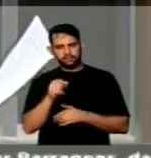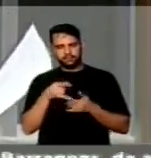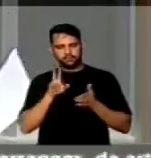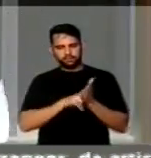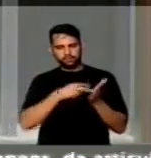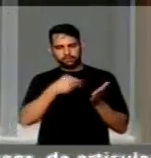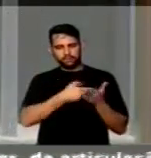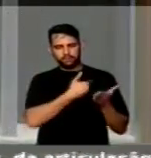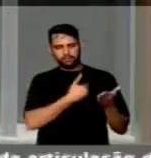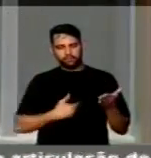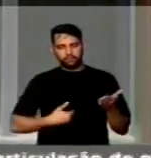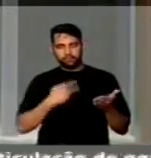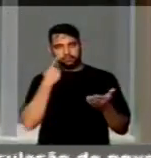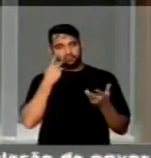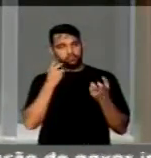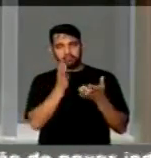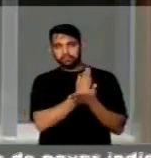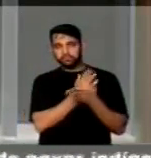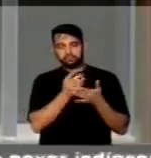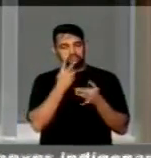em hospitais públicos.